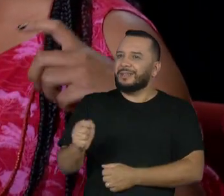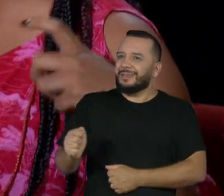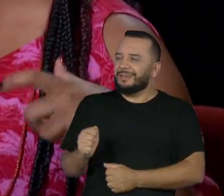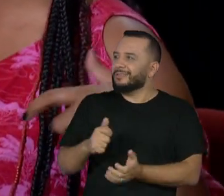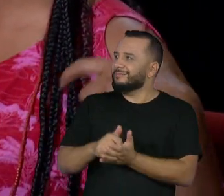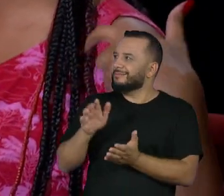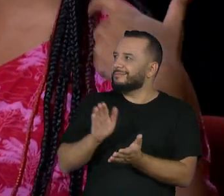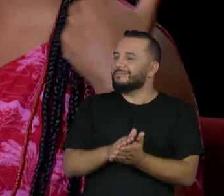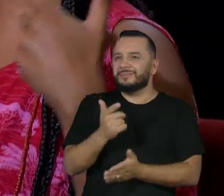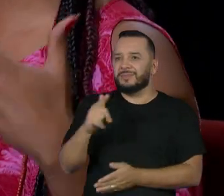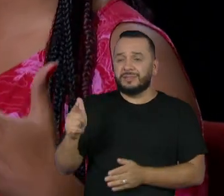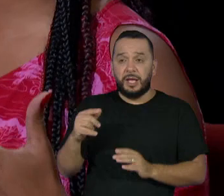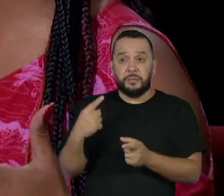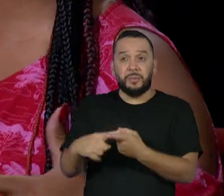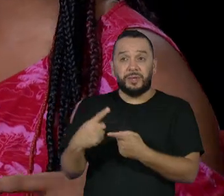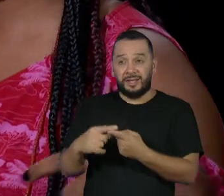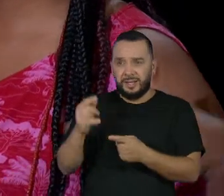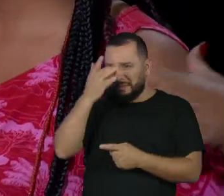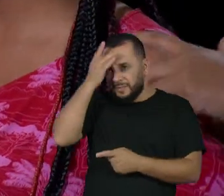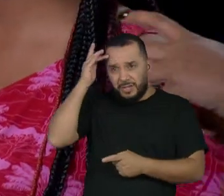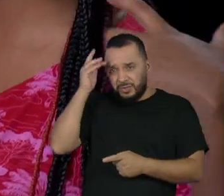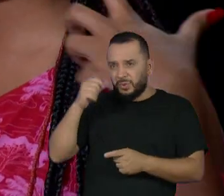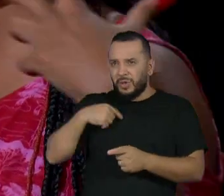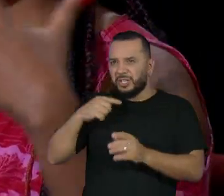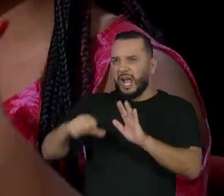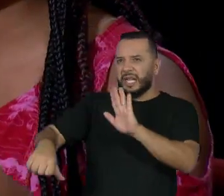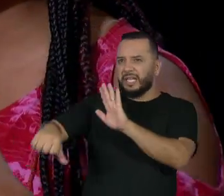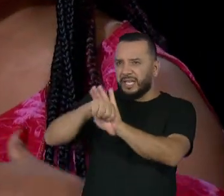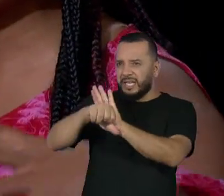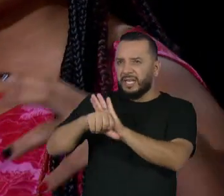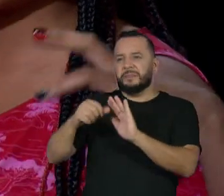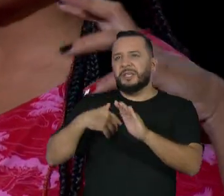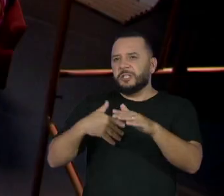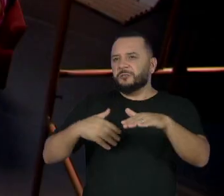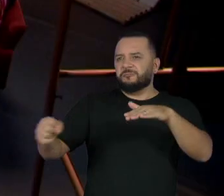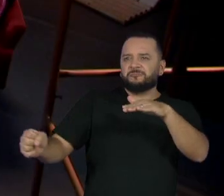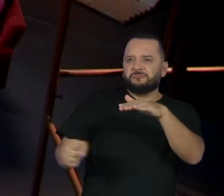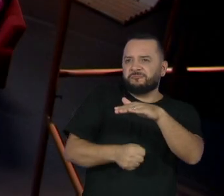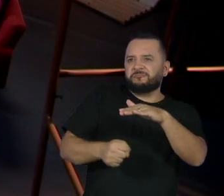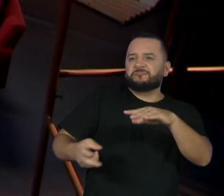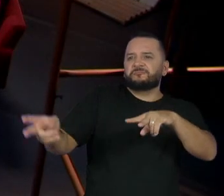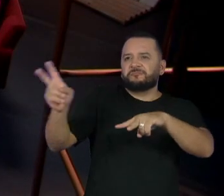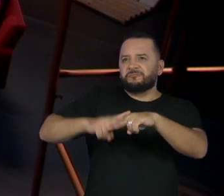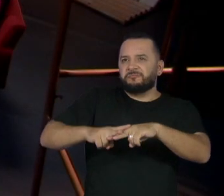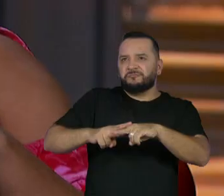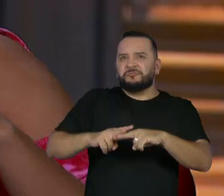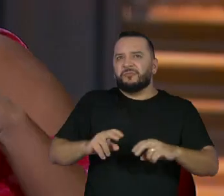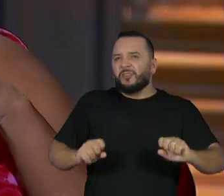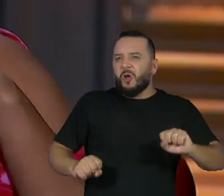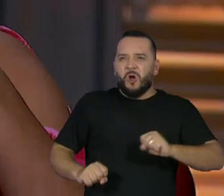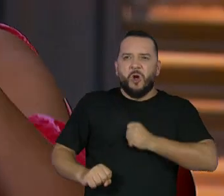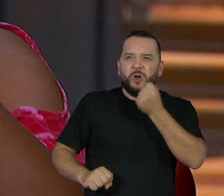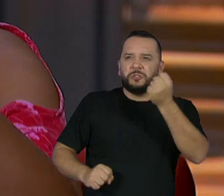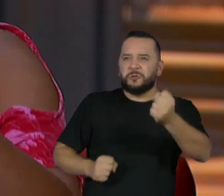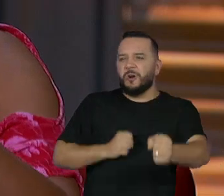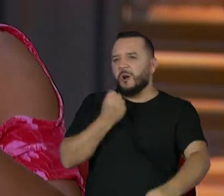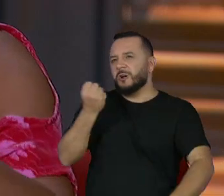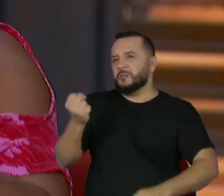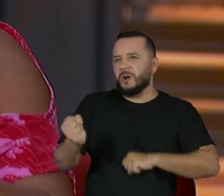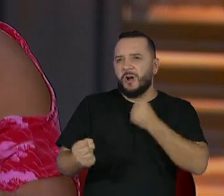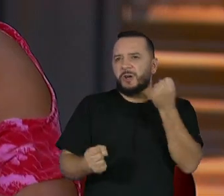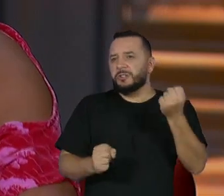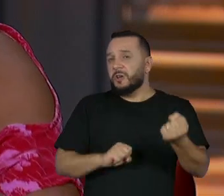essa noção da criminalização, do encarceramento, né, do ódio, ele é